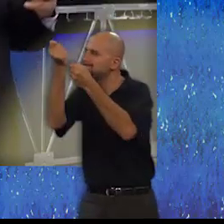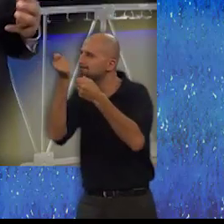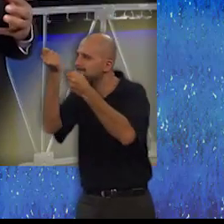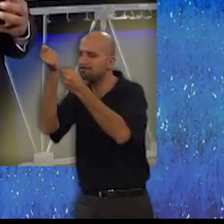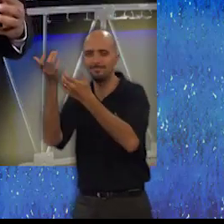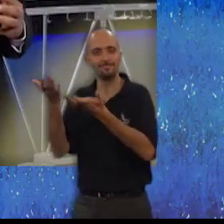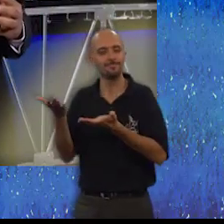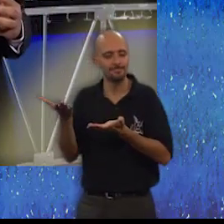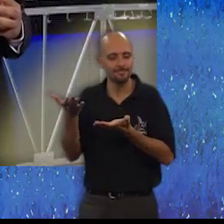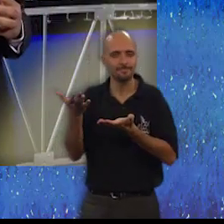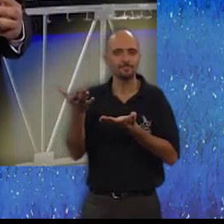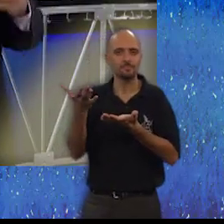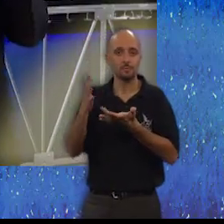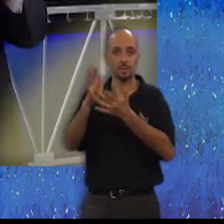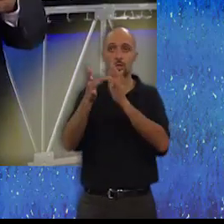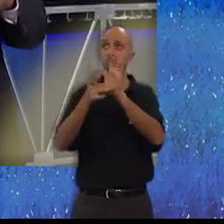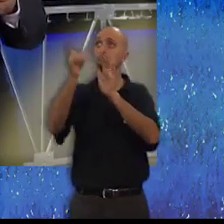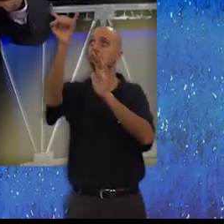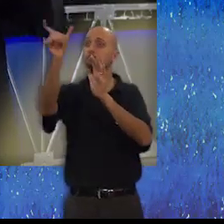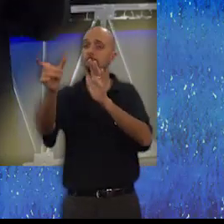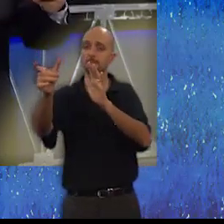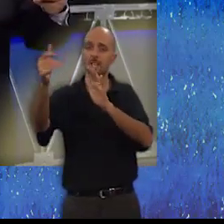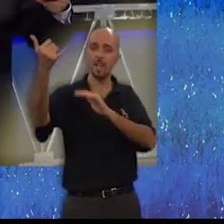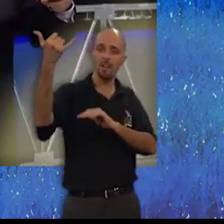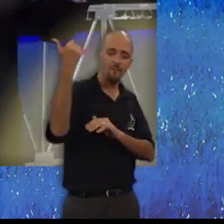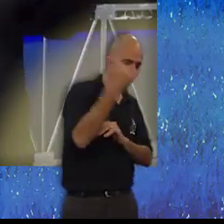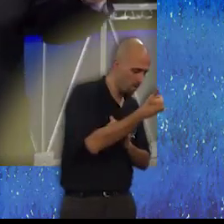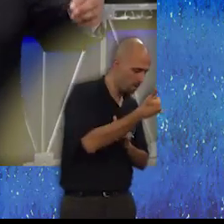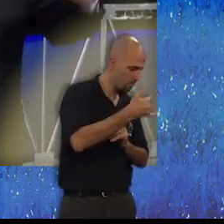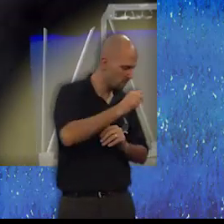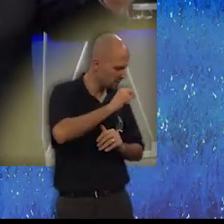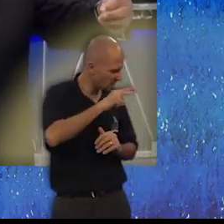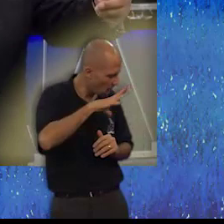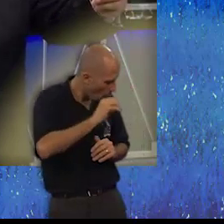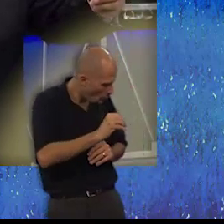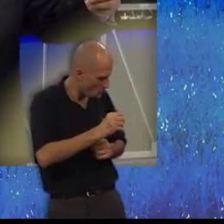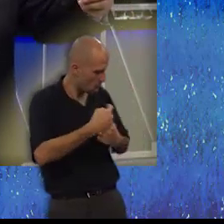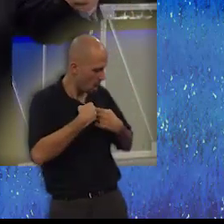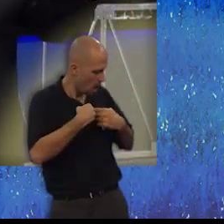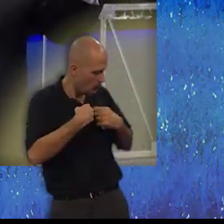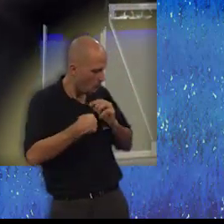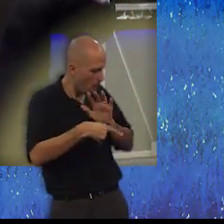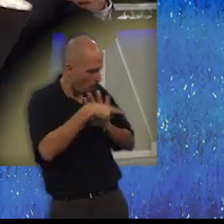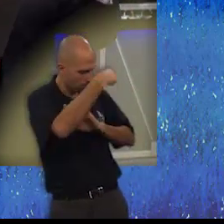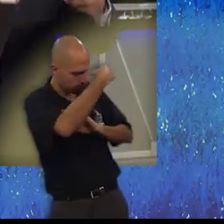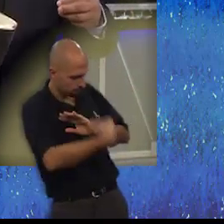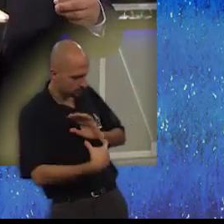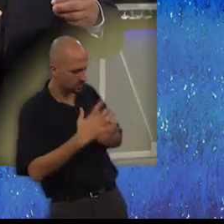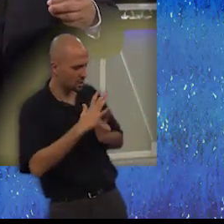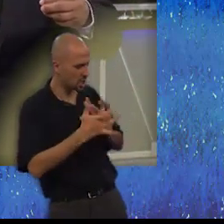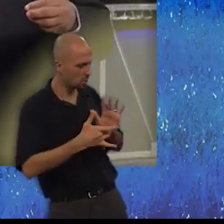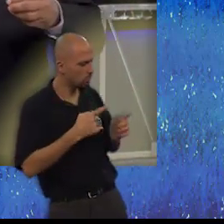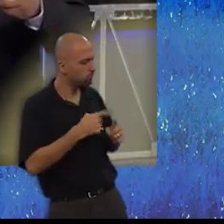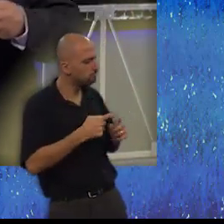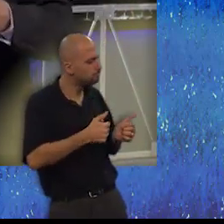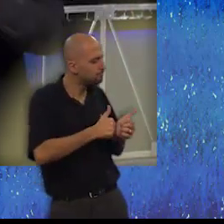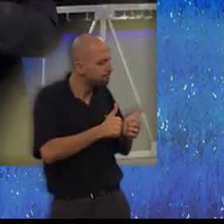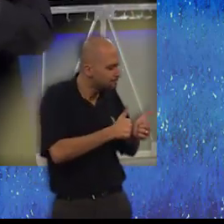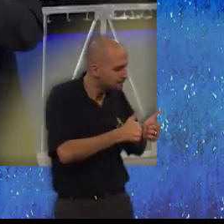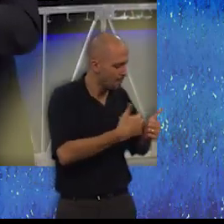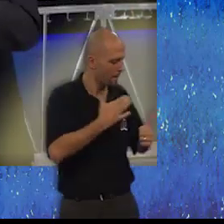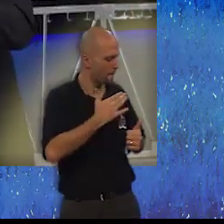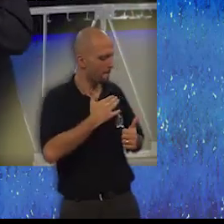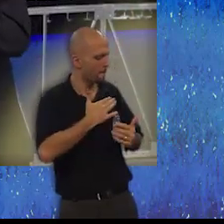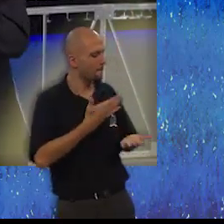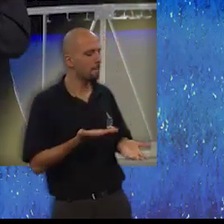você me persegue? Mas você lembra que Saulo estava perseguindo os cristãos. Você lembra que ele perseguia as pessoas que